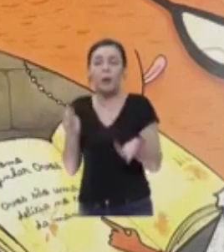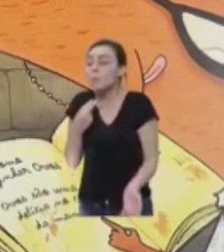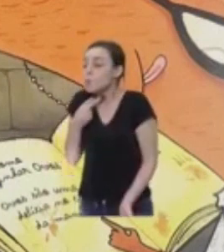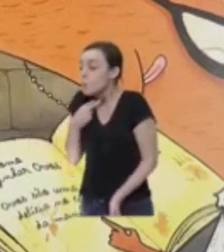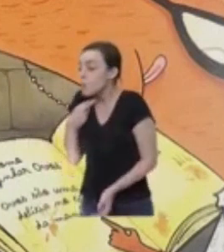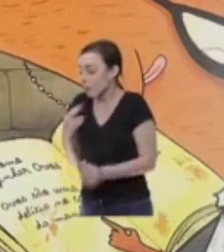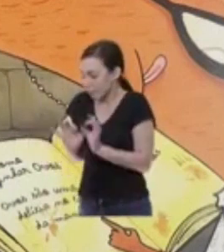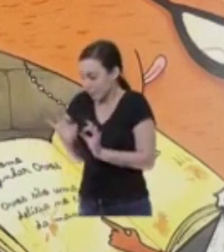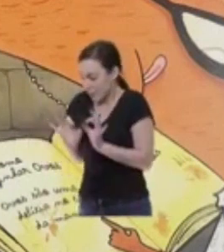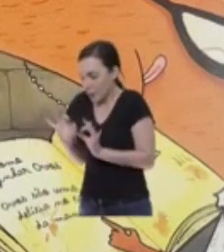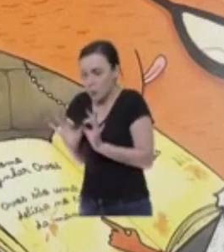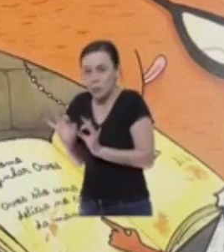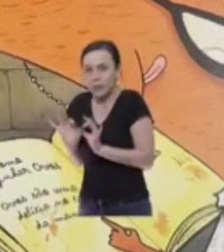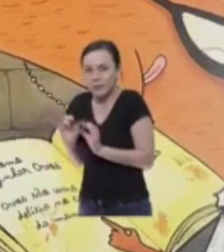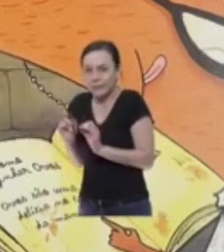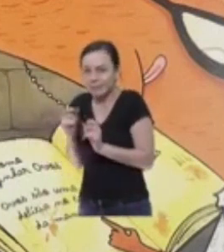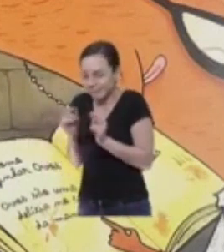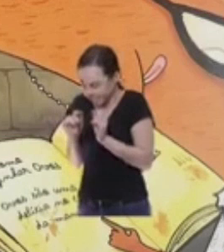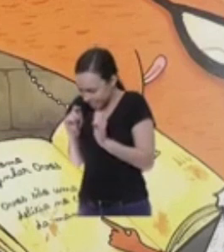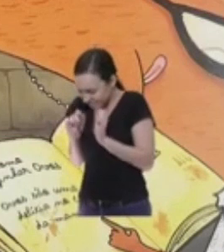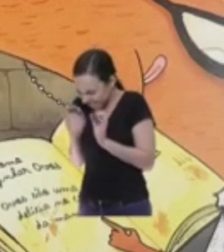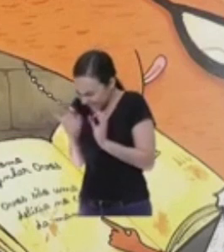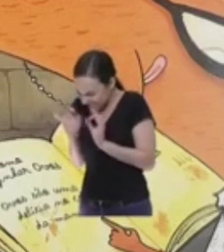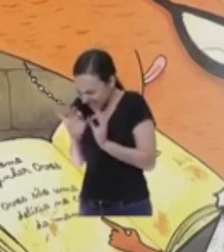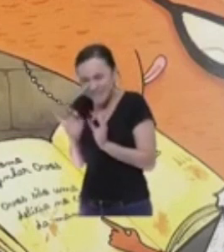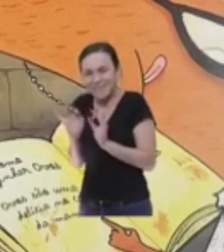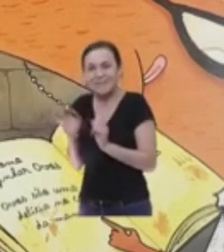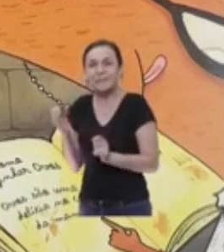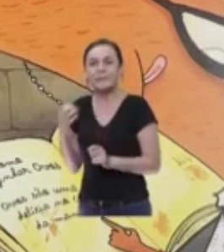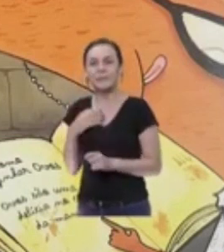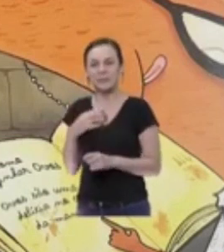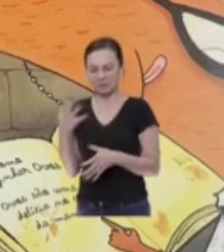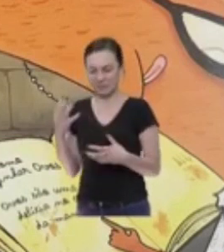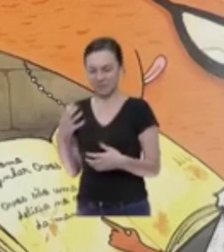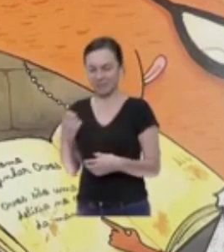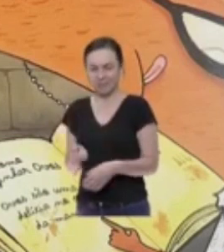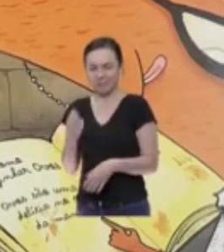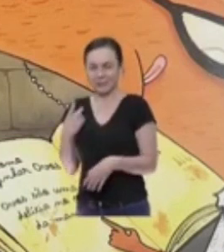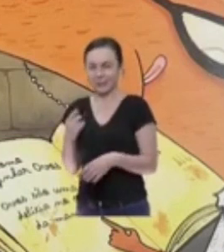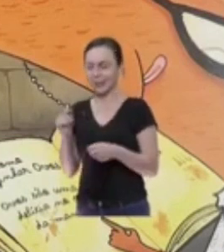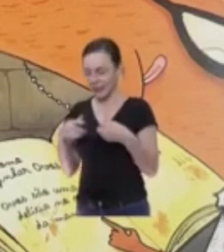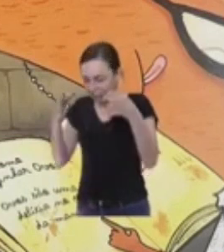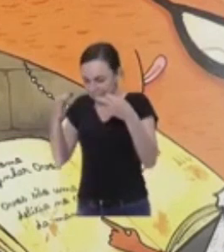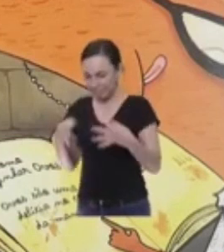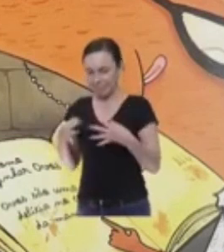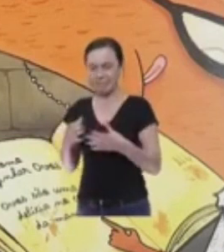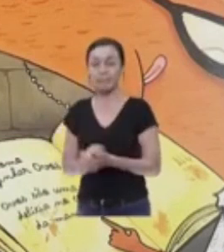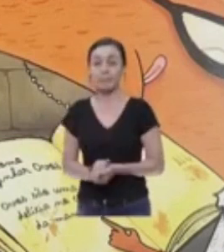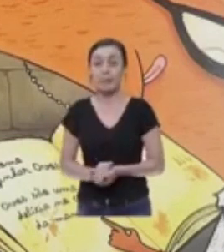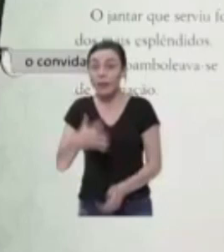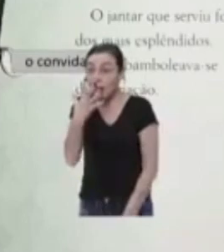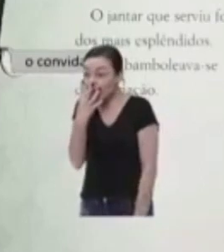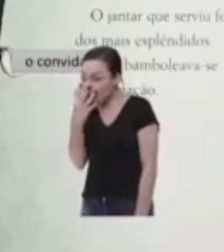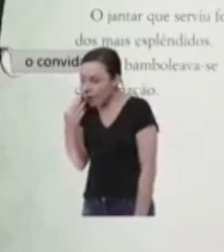Estava muito ocupada, bolando seu próximo plano, com toda a astúcia e